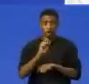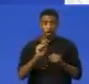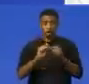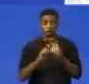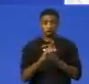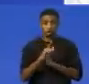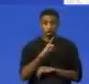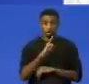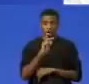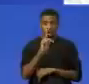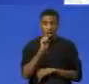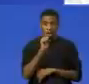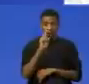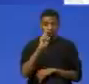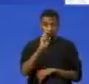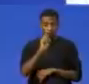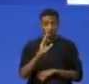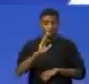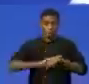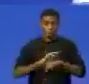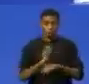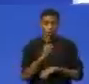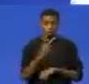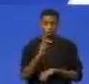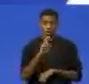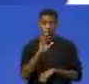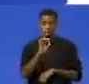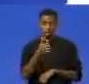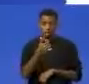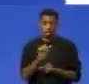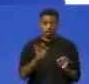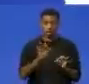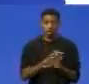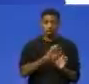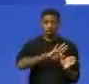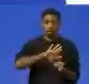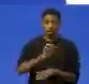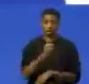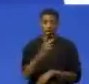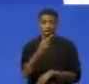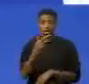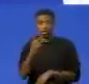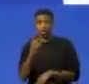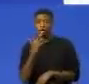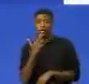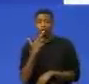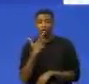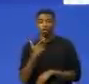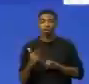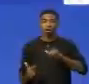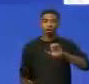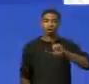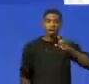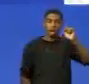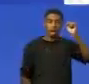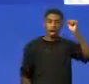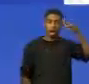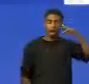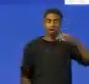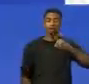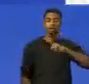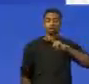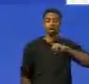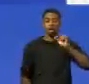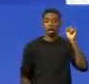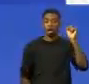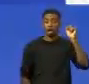pressão mecânica, para a questão 120. Questão 121 é da coloração do LED azul, que